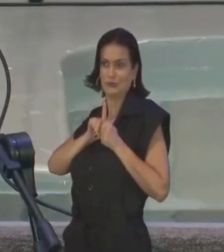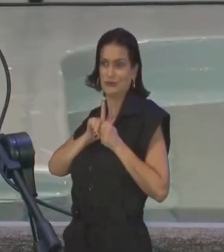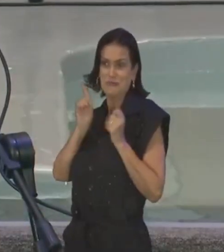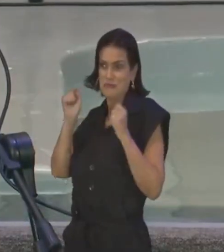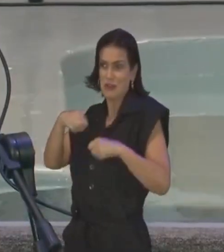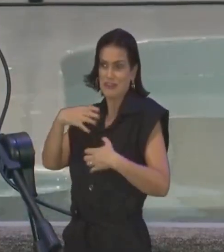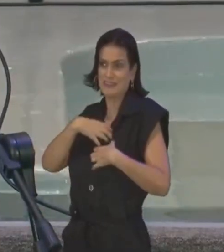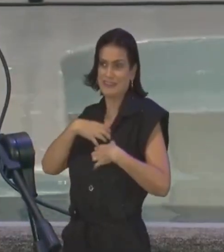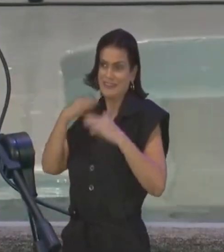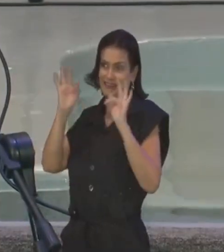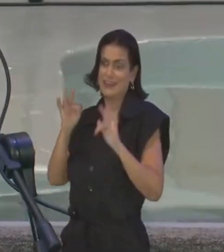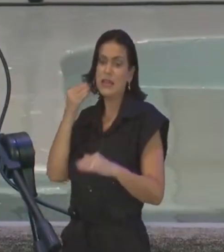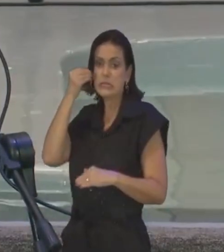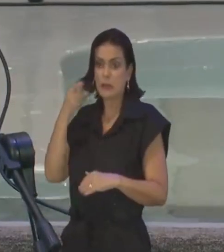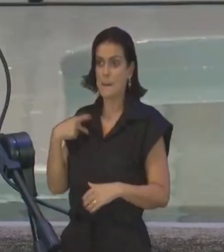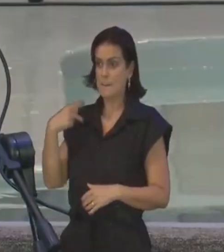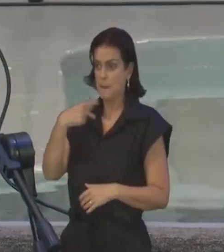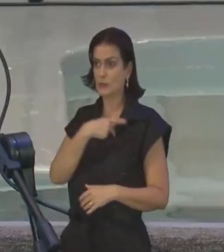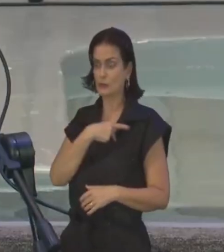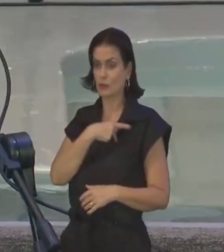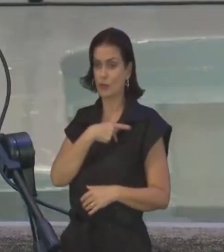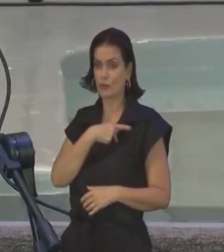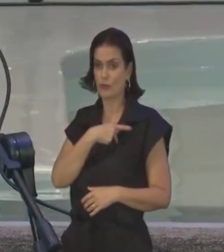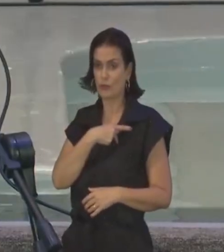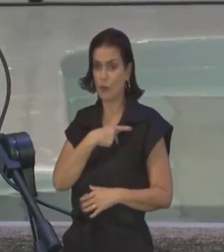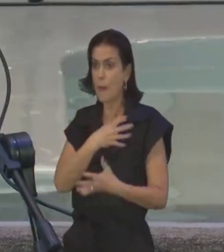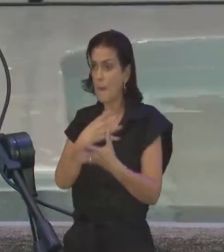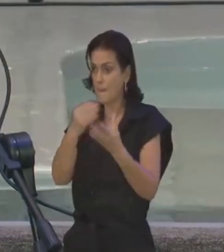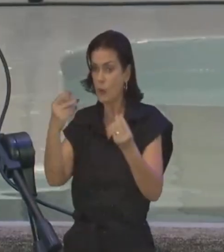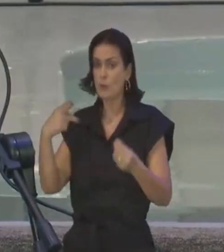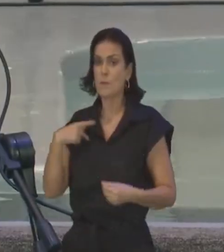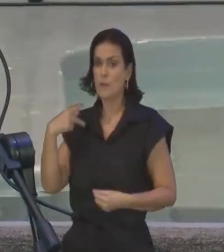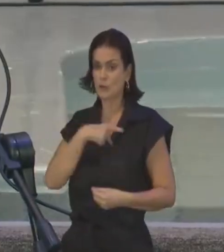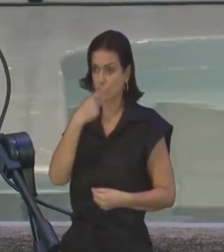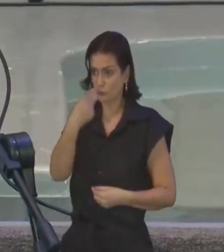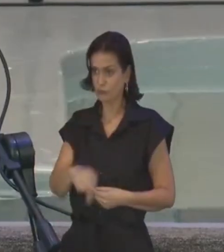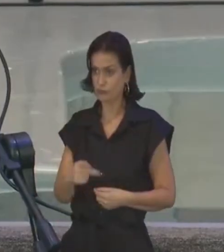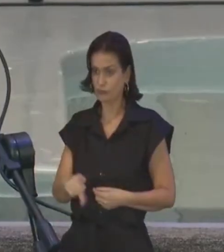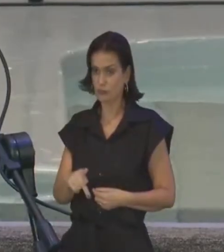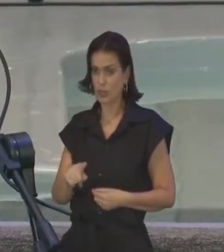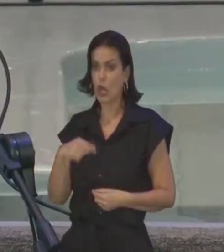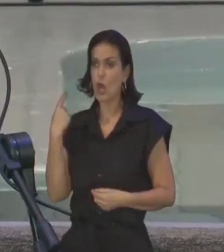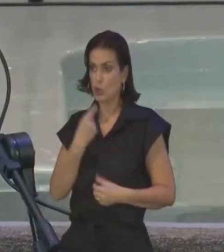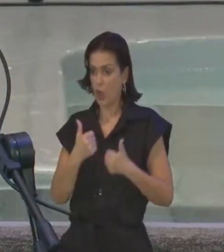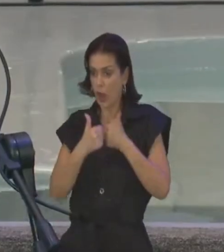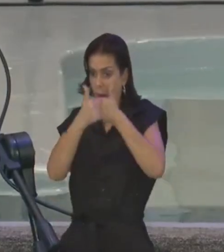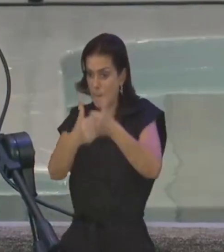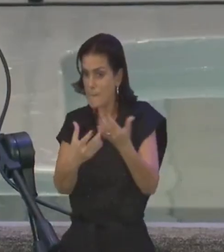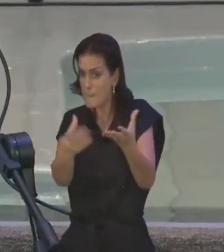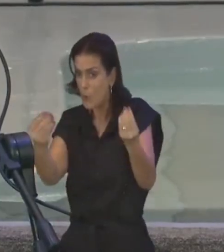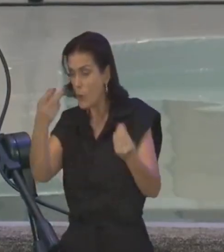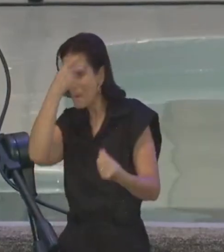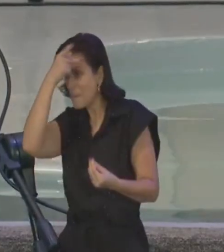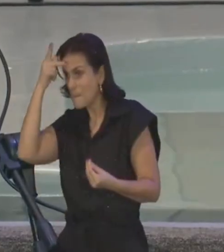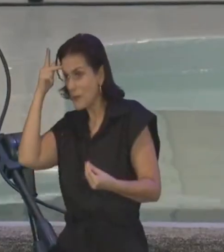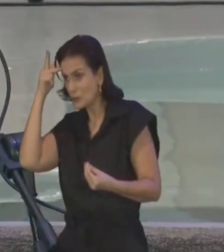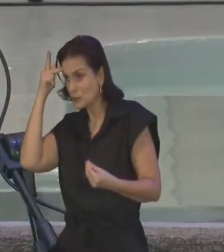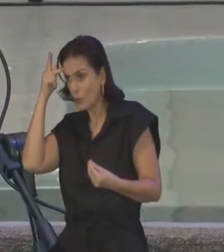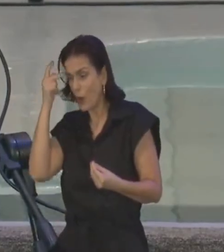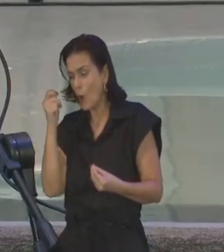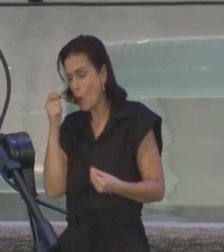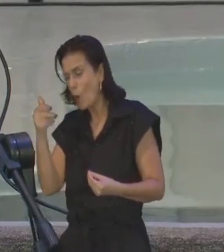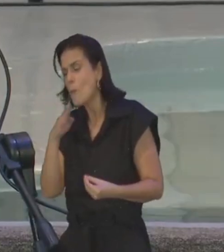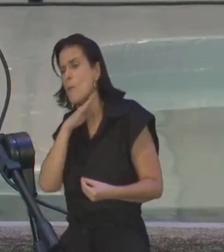Em minha experiência pastoral e na experiência de muitos pastores aqui, nós acompanhamos muitas pessoas que estão em fase